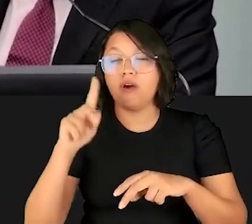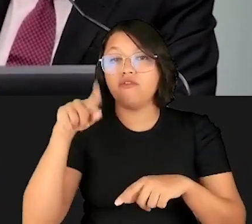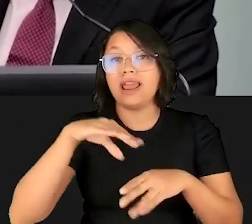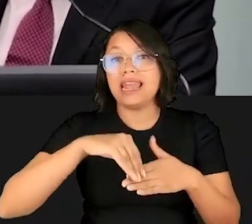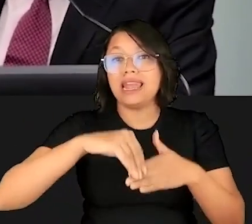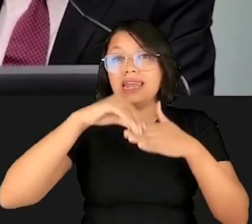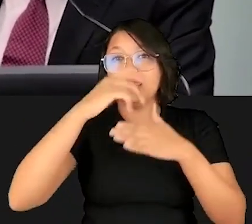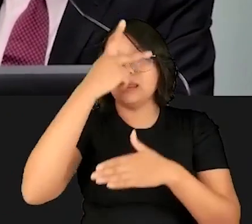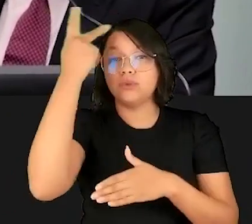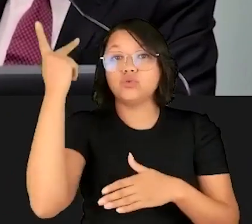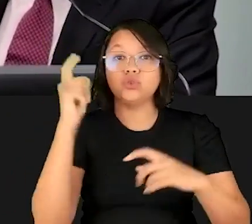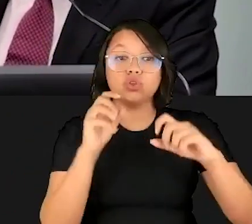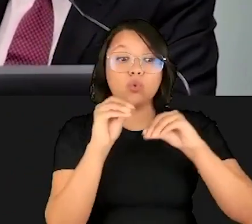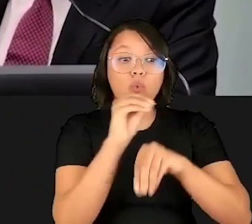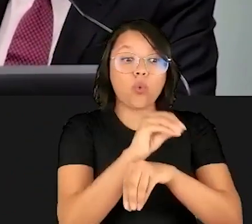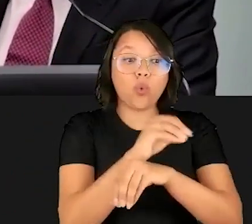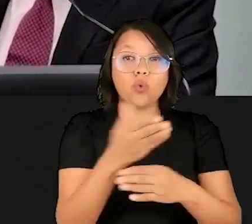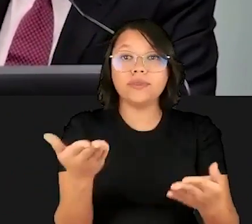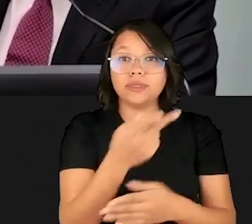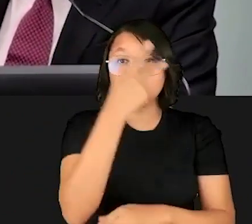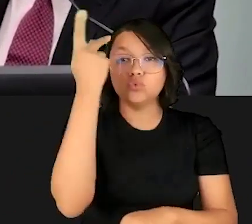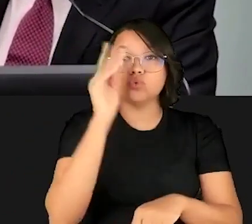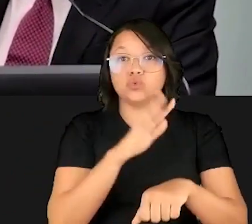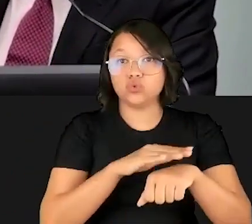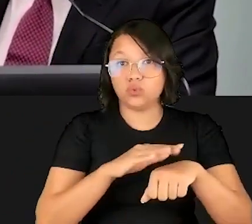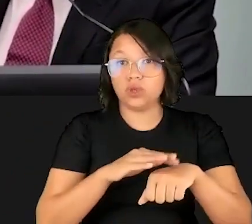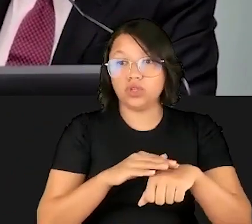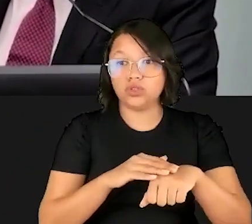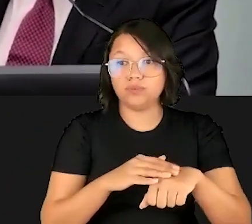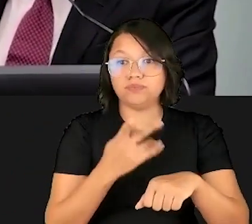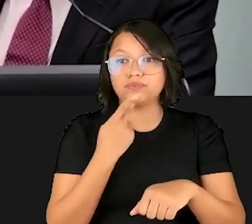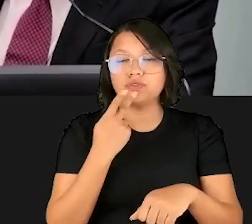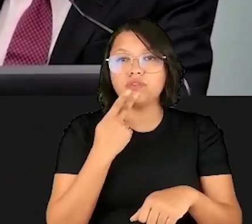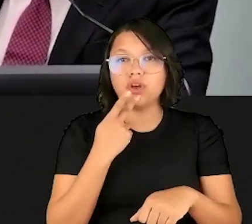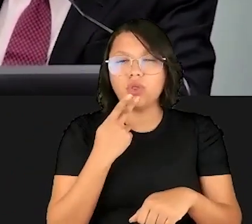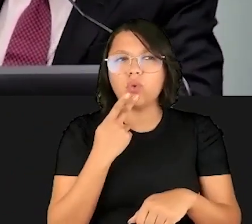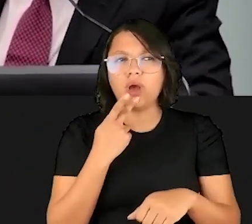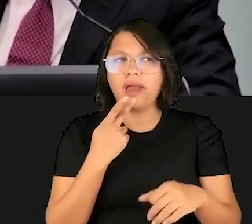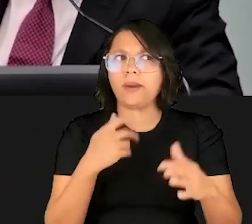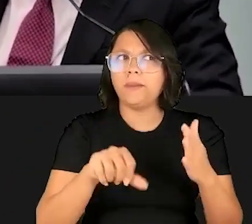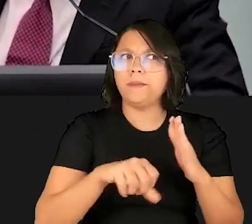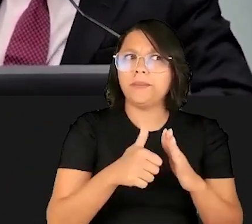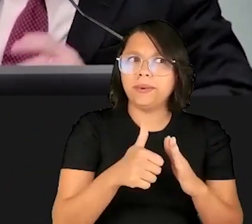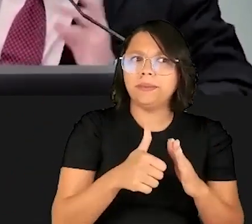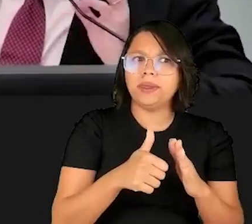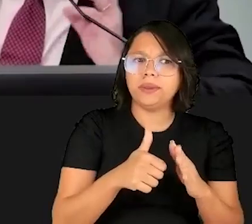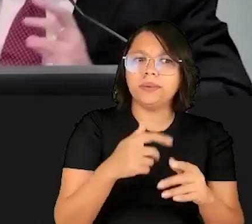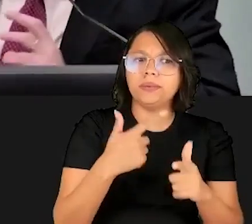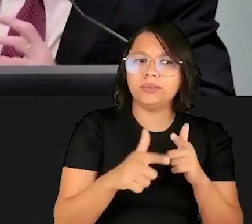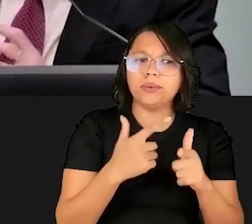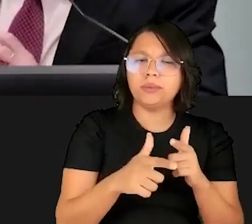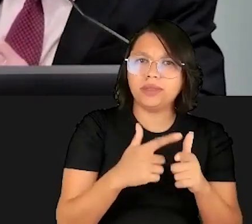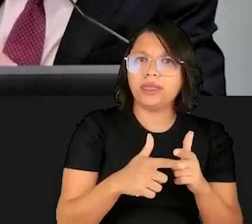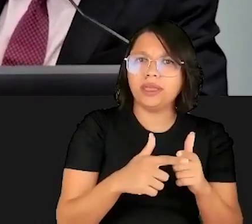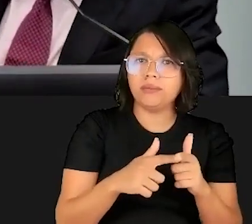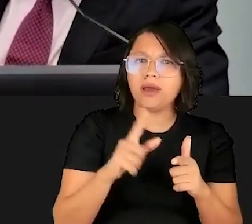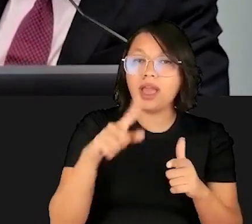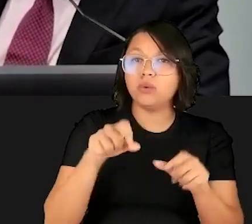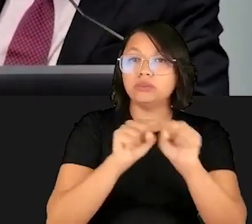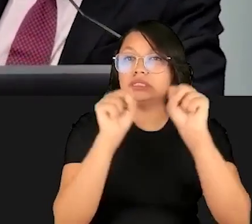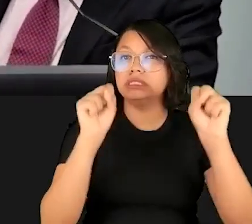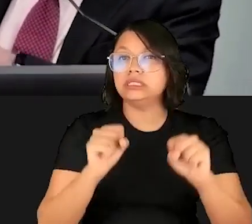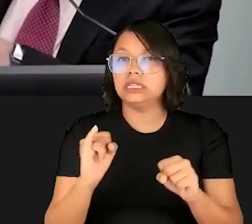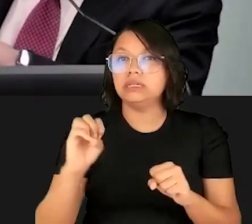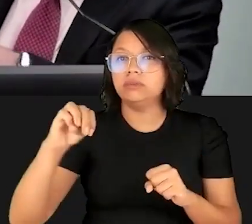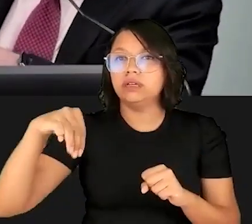novamente fez essa observação de que o sistema imune dos pacientes era o primeiro afetado. Então, glóbulos brancos caíam muito, os linfonodos diminuíam,